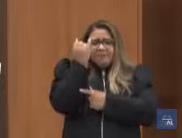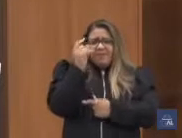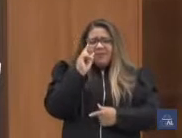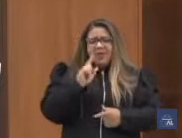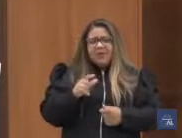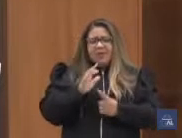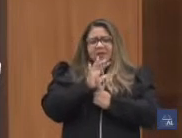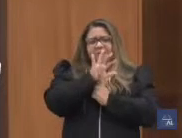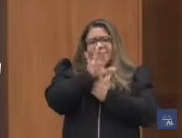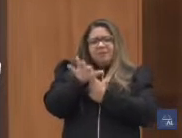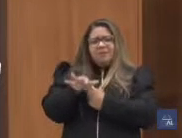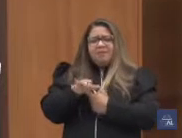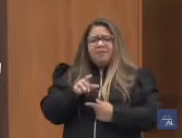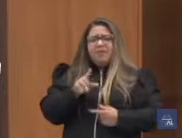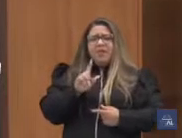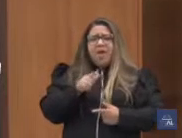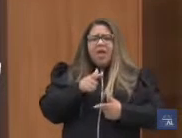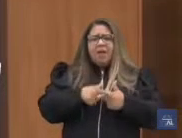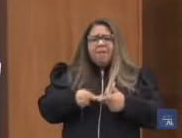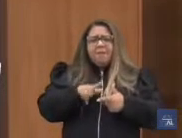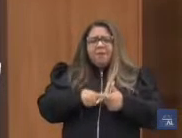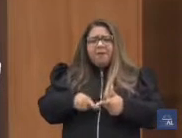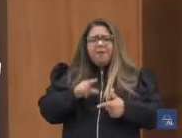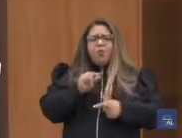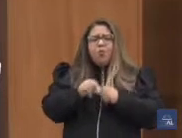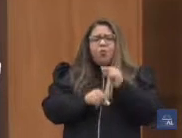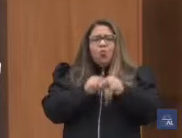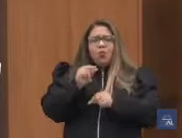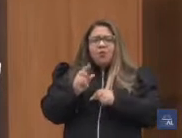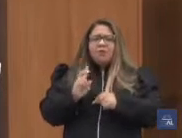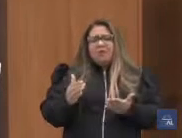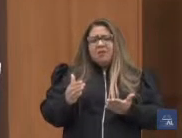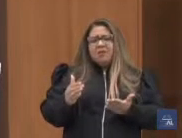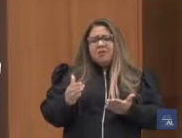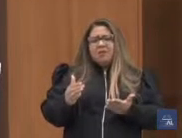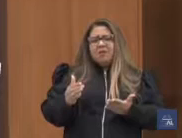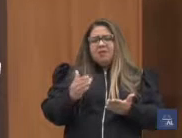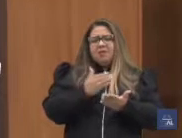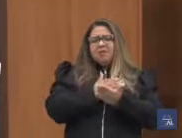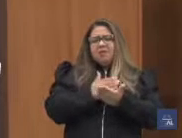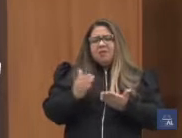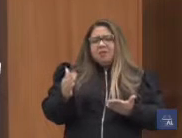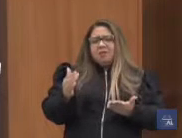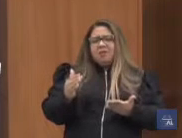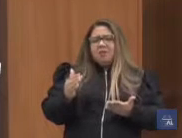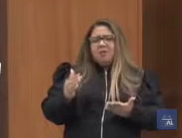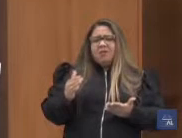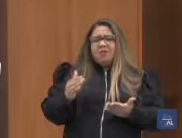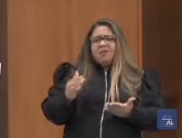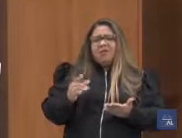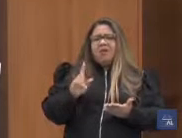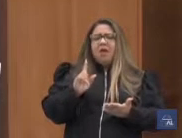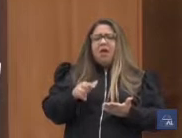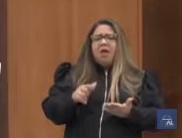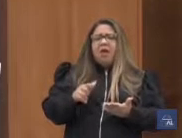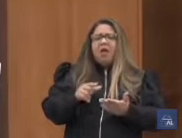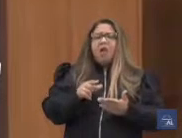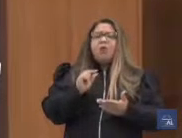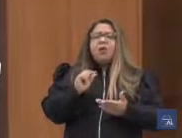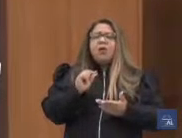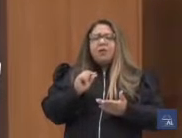quero destacar um problema muito recorrente que inicialmente era para ser a